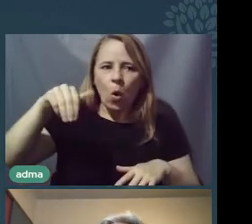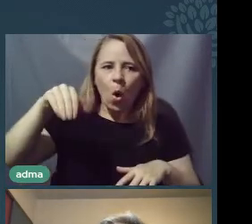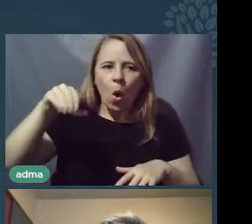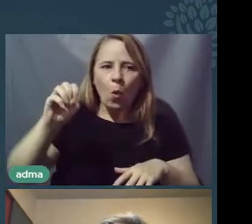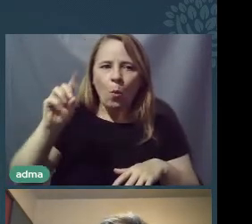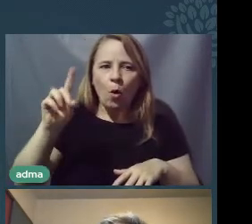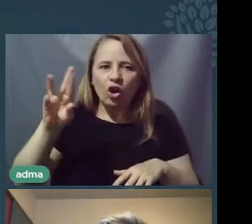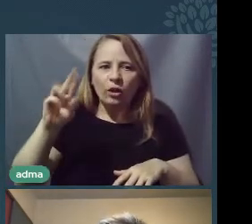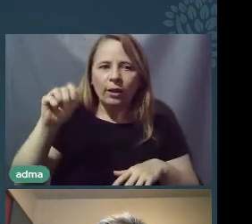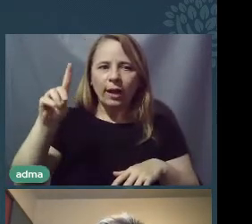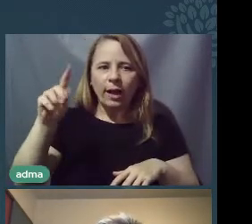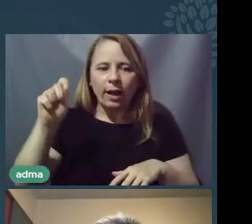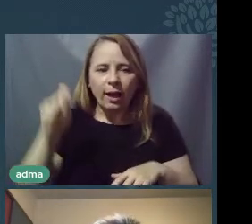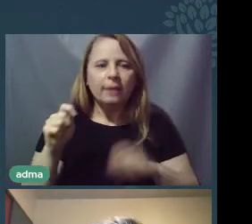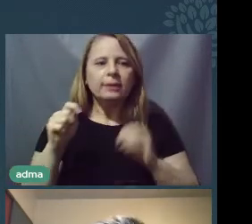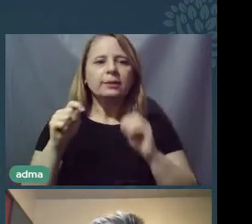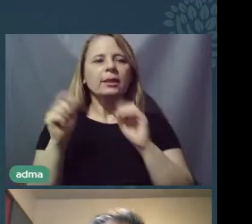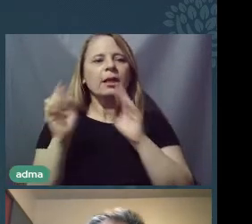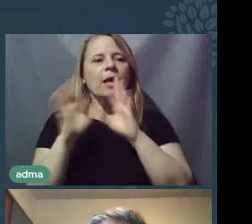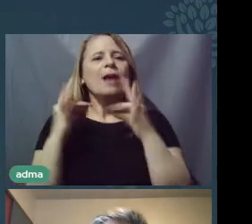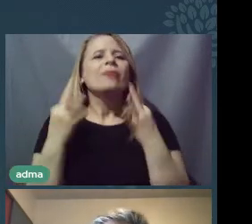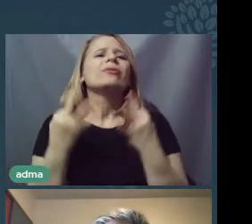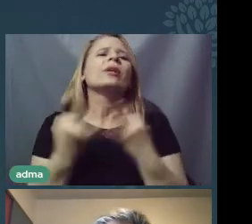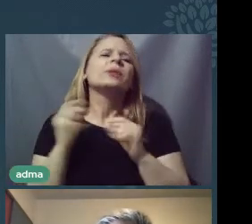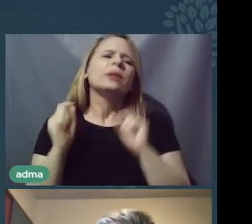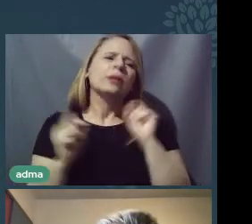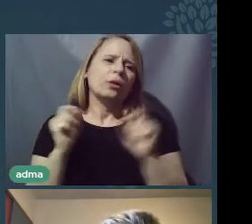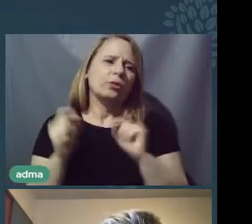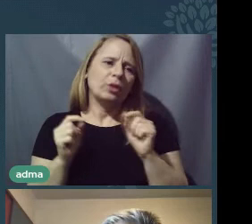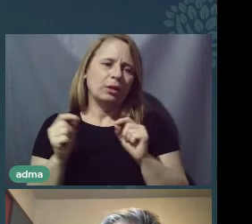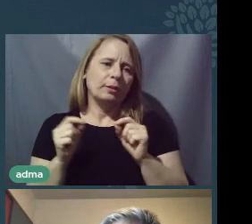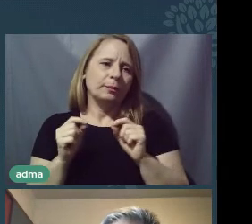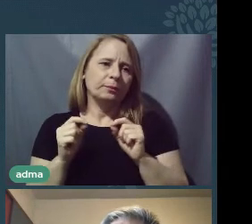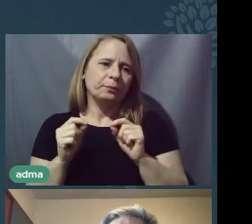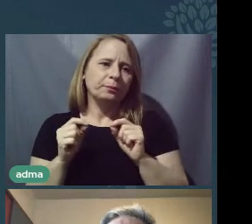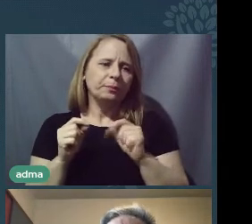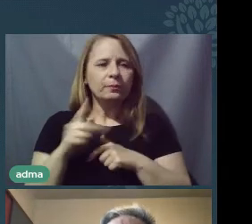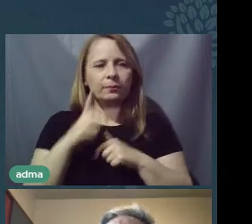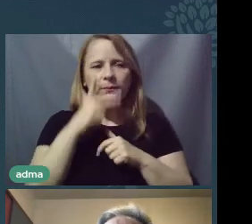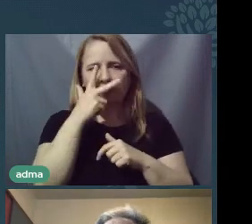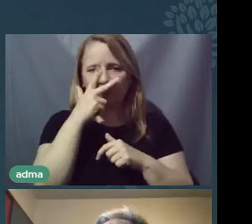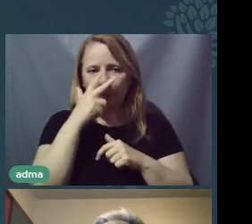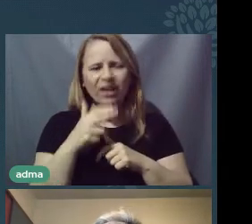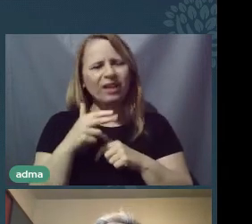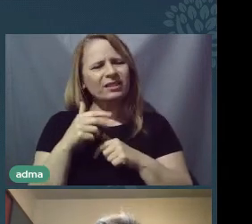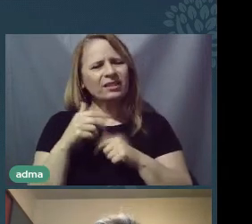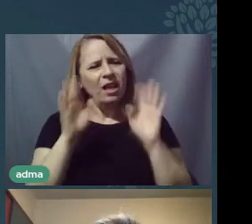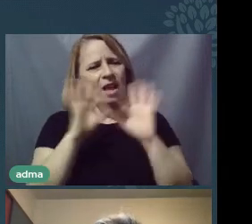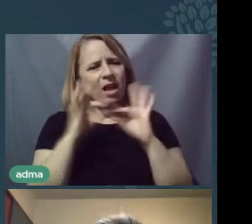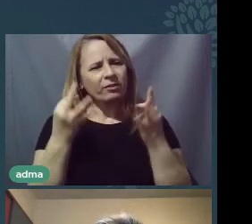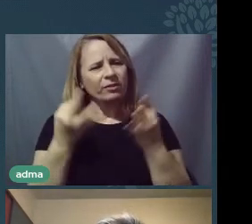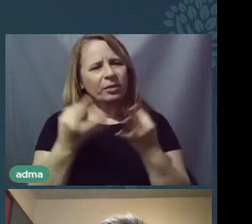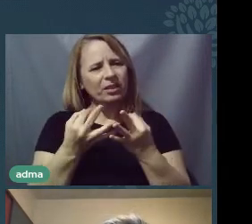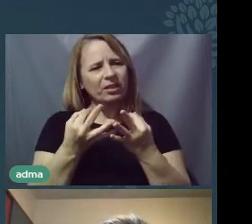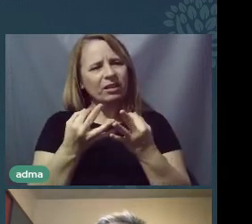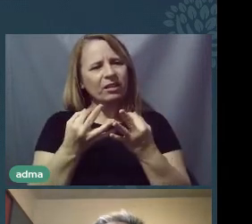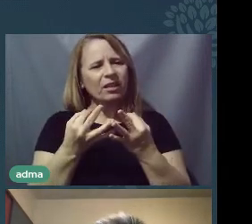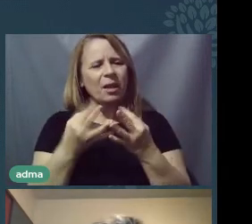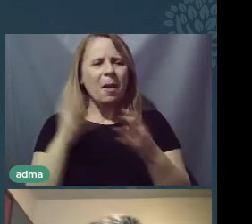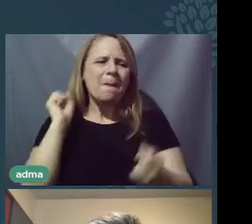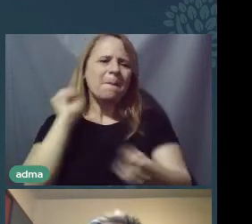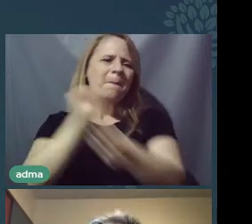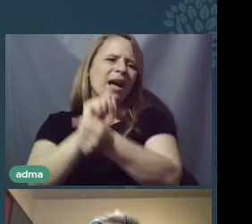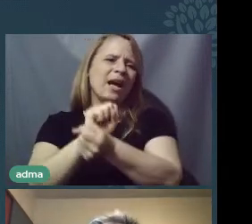que os familiares, por autorrecreação, por auto-arbítrio, eles acabam interrompendo a